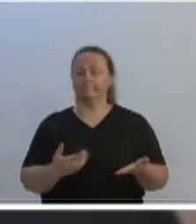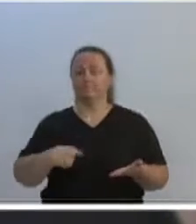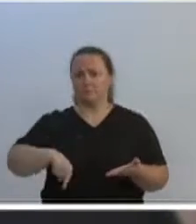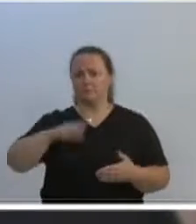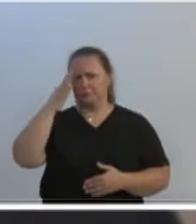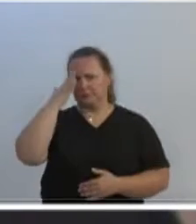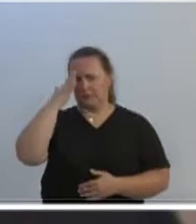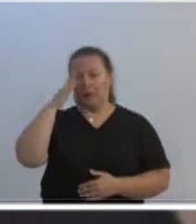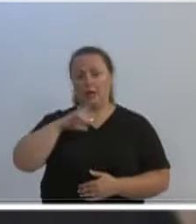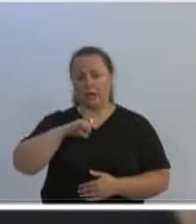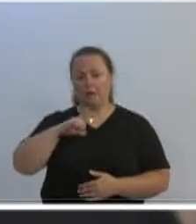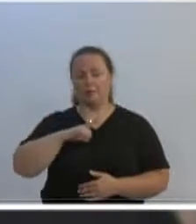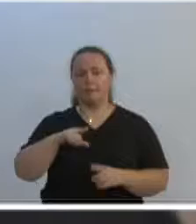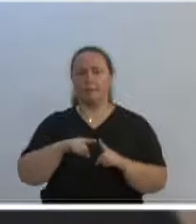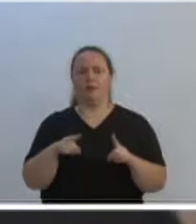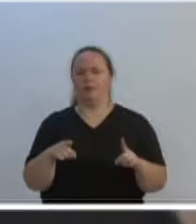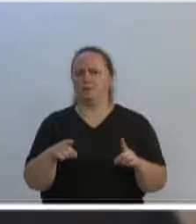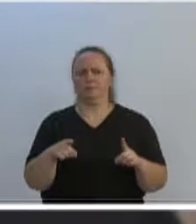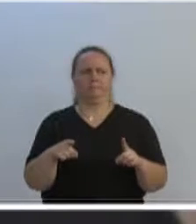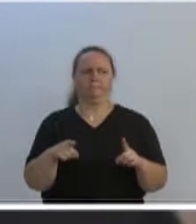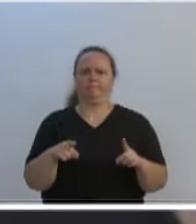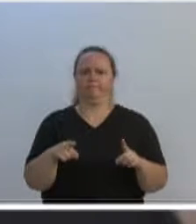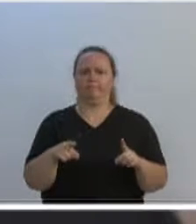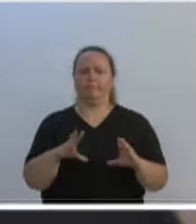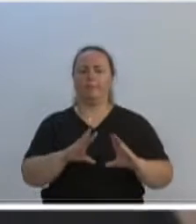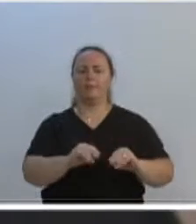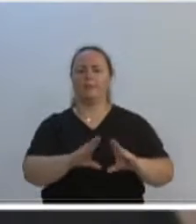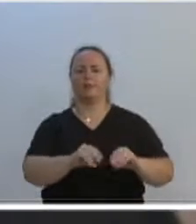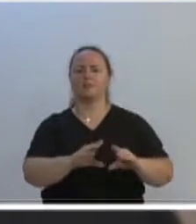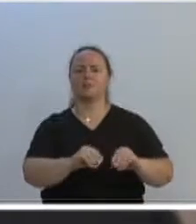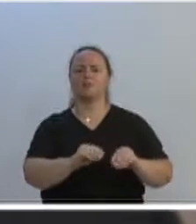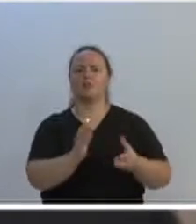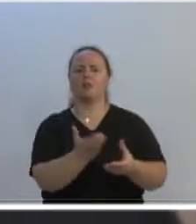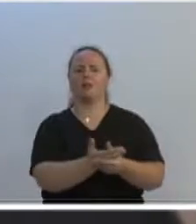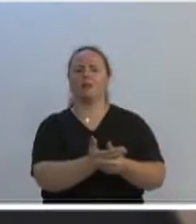disso, é inviável, com certeza, mexer nesse processo.